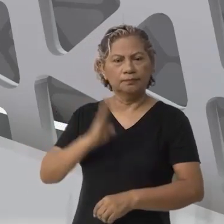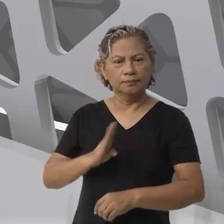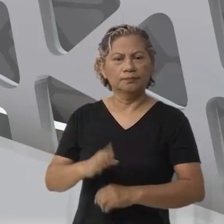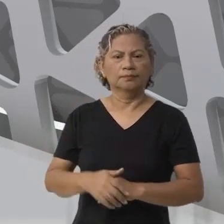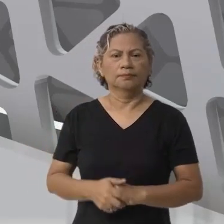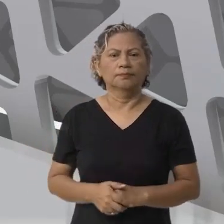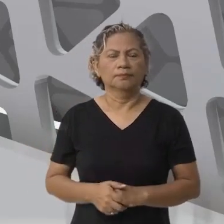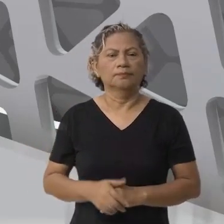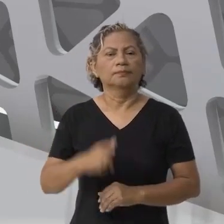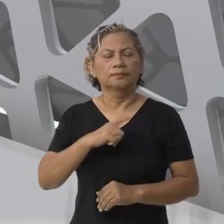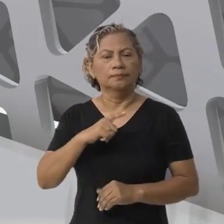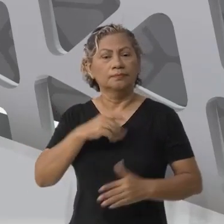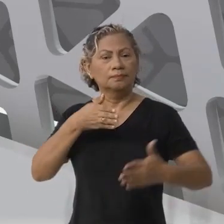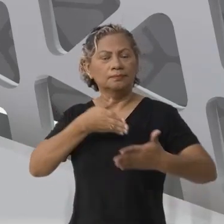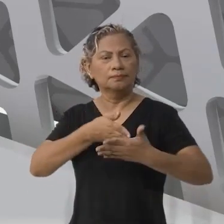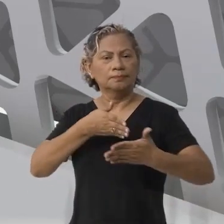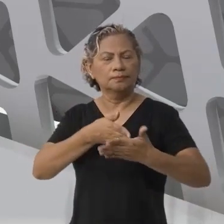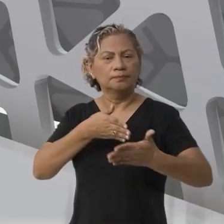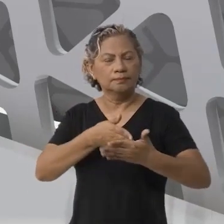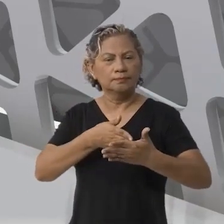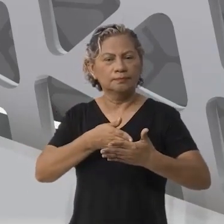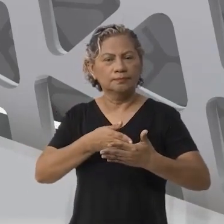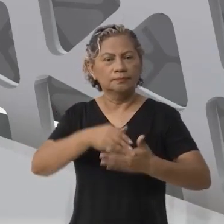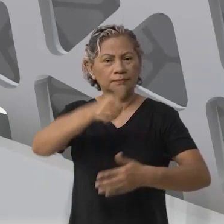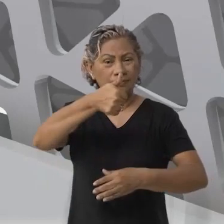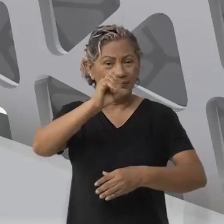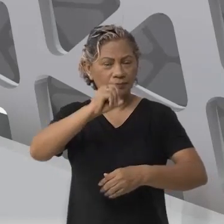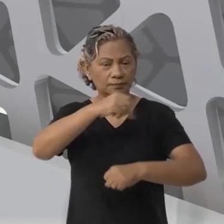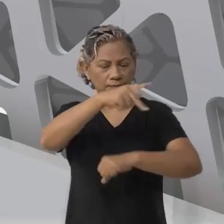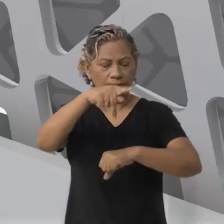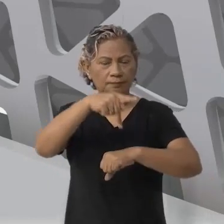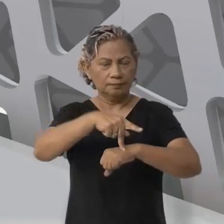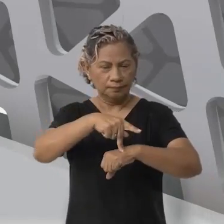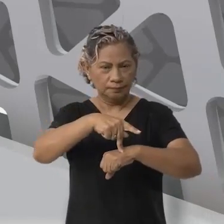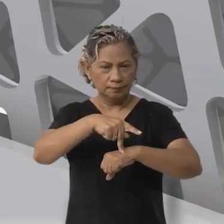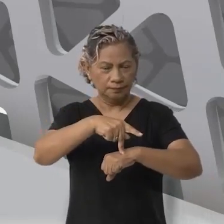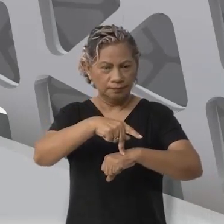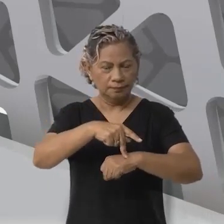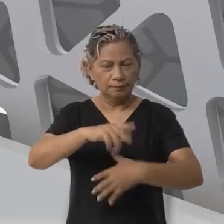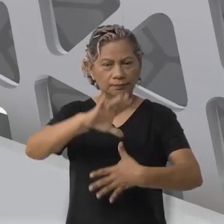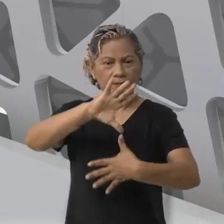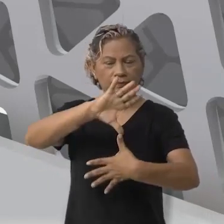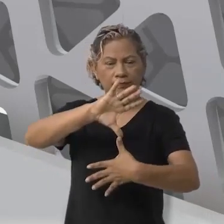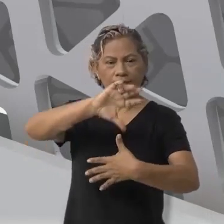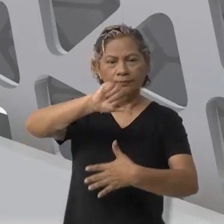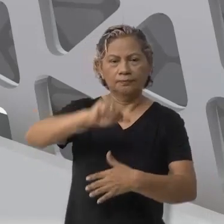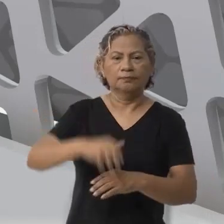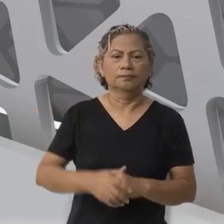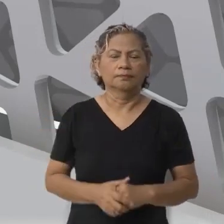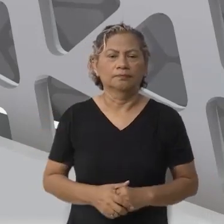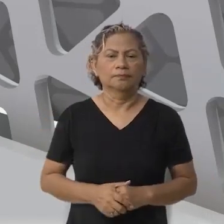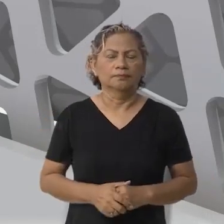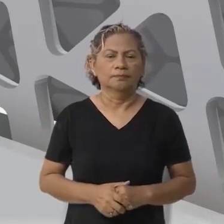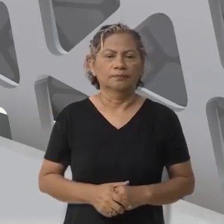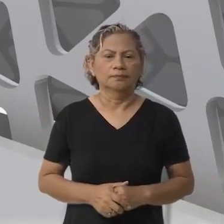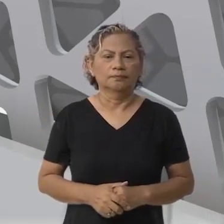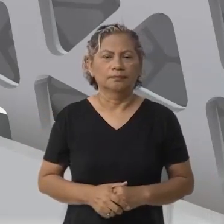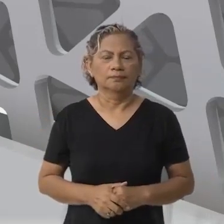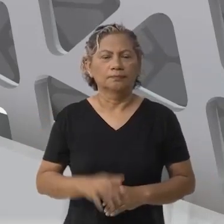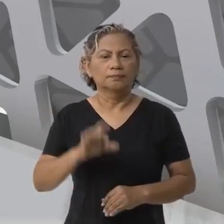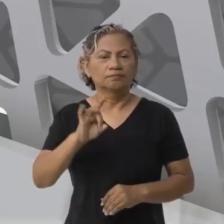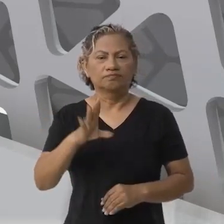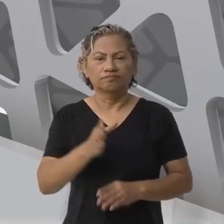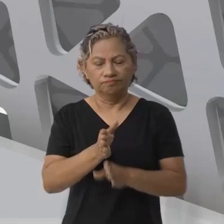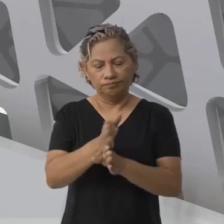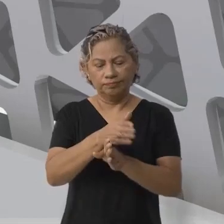que o Brasil tem limites com 10 países da América do Sul, apenas 2 não fazem